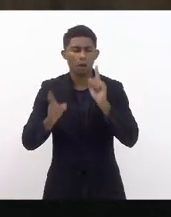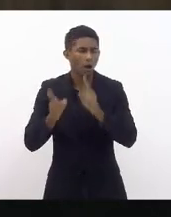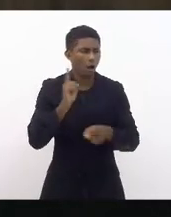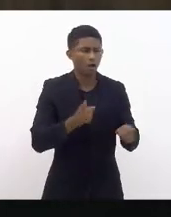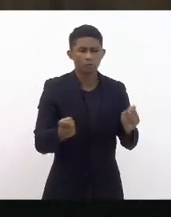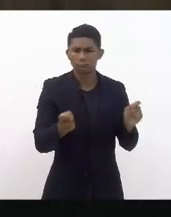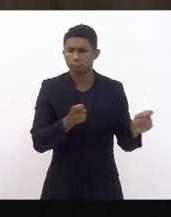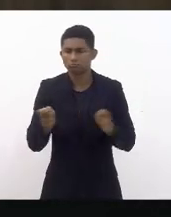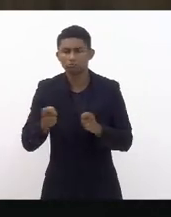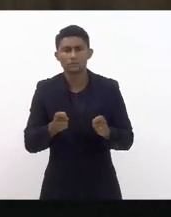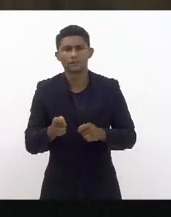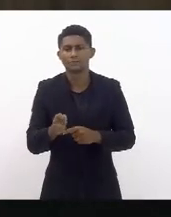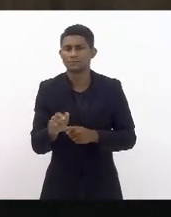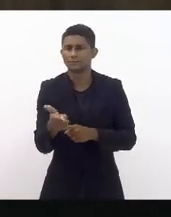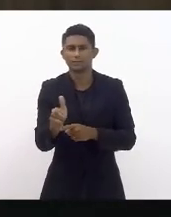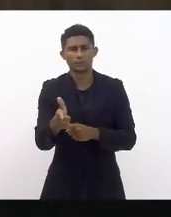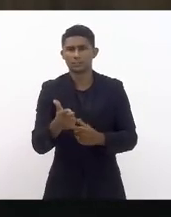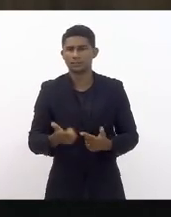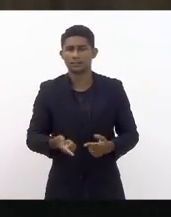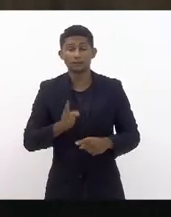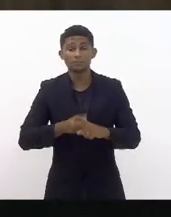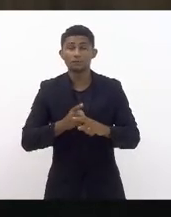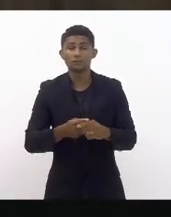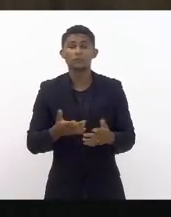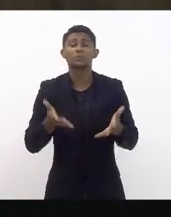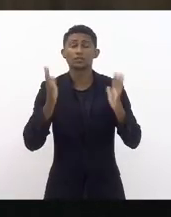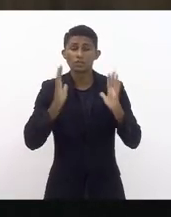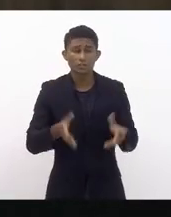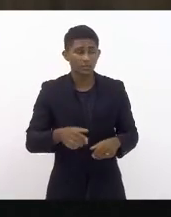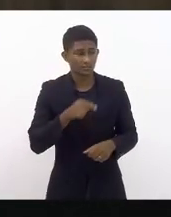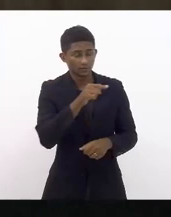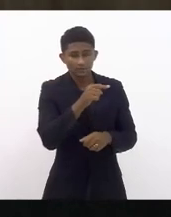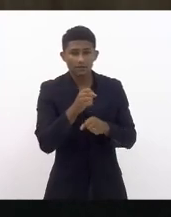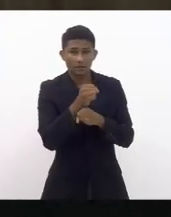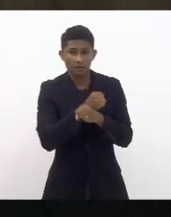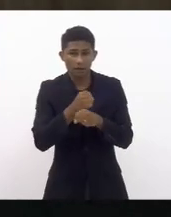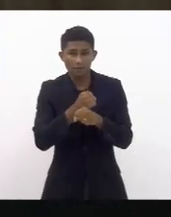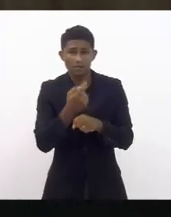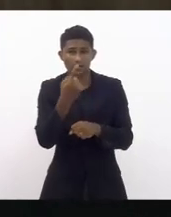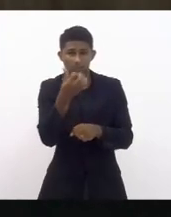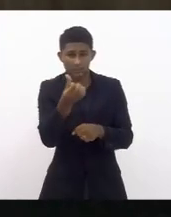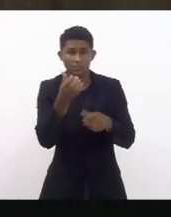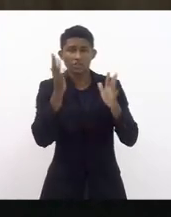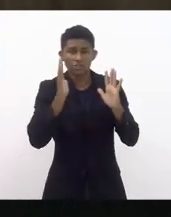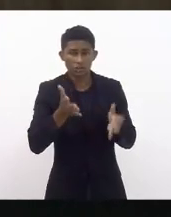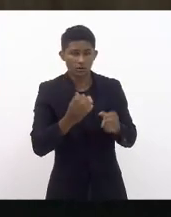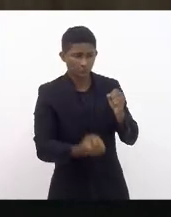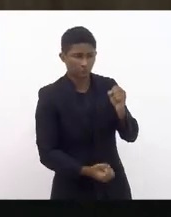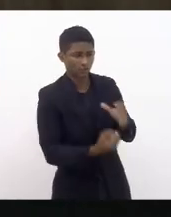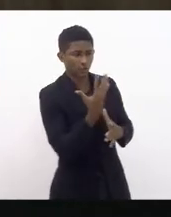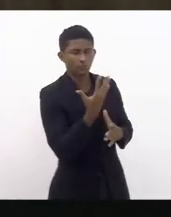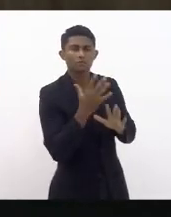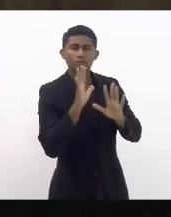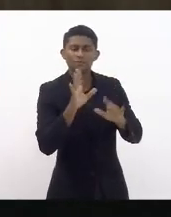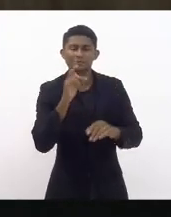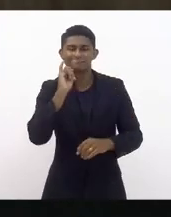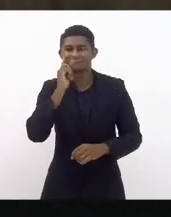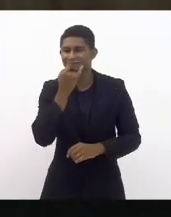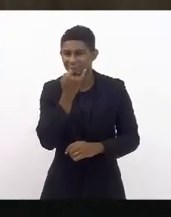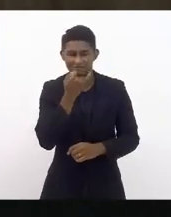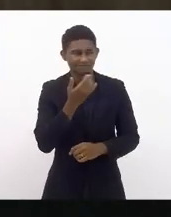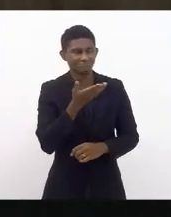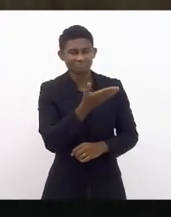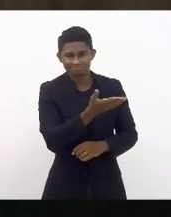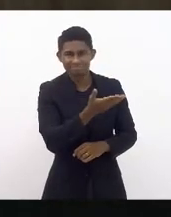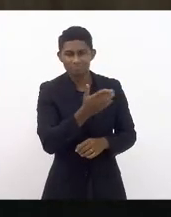Porque hoje a UESO tem 16 anos que foi criada e, infelizmente, a